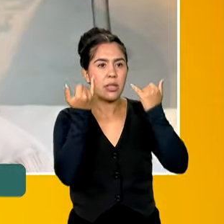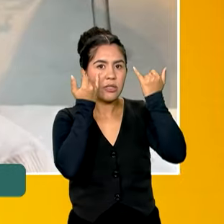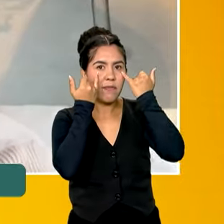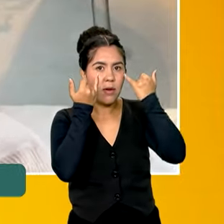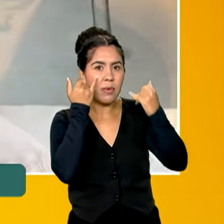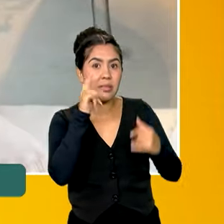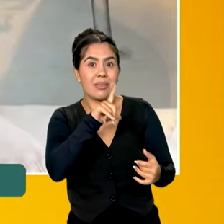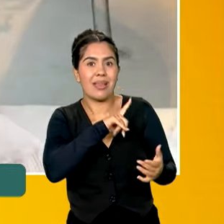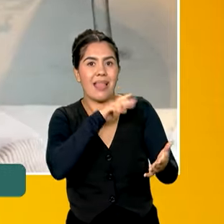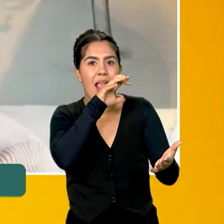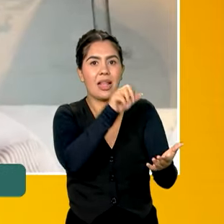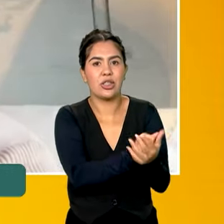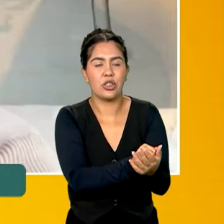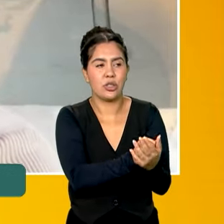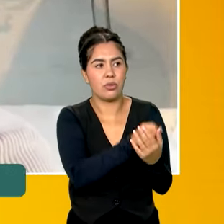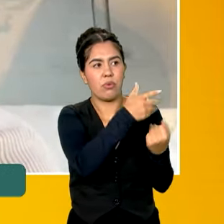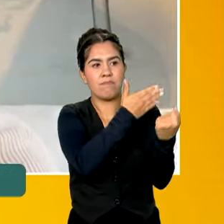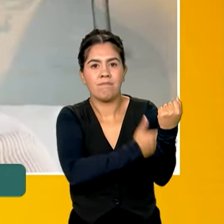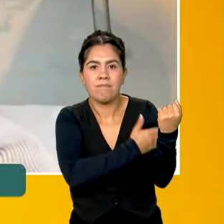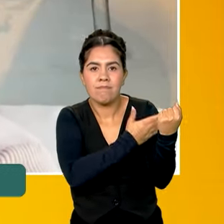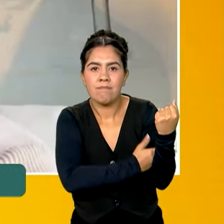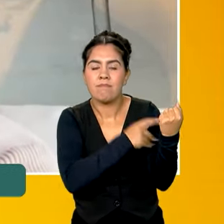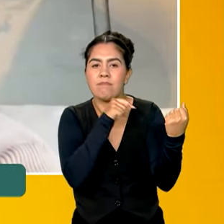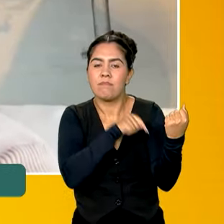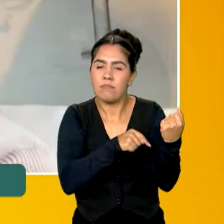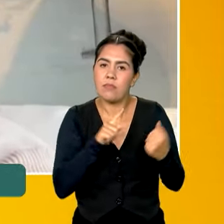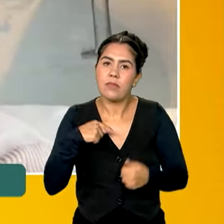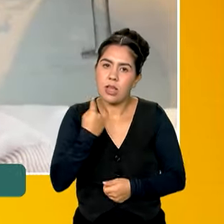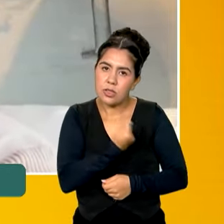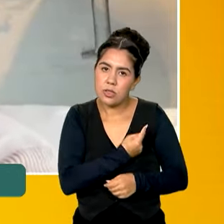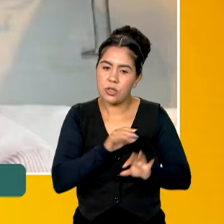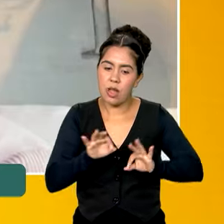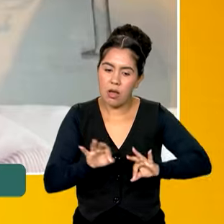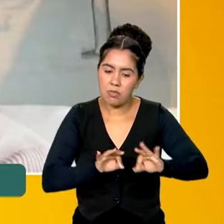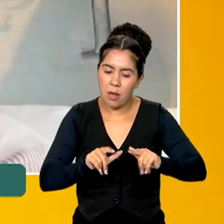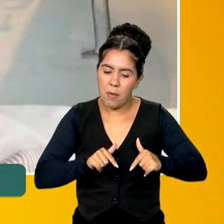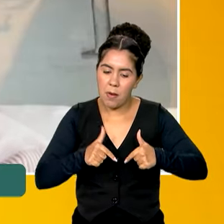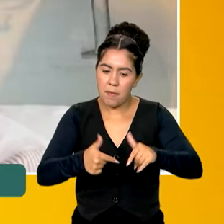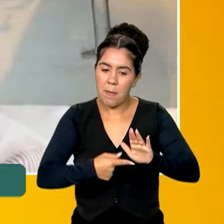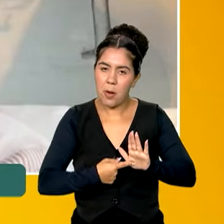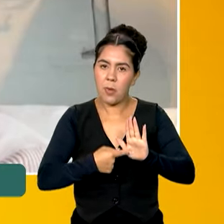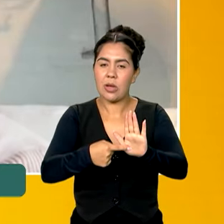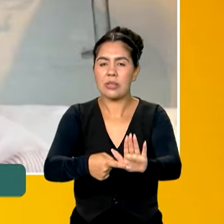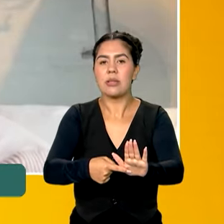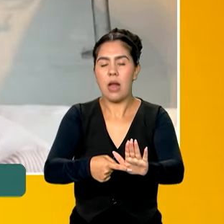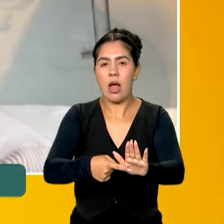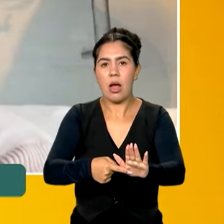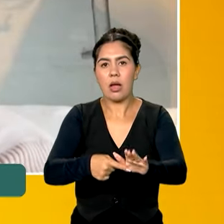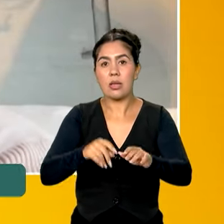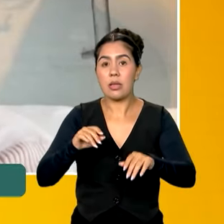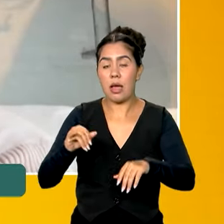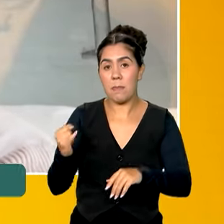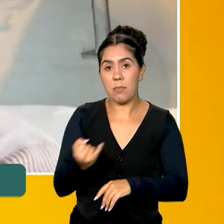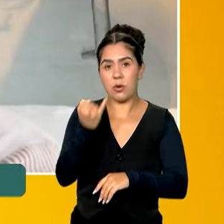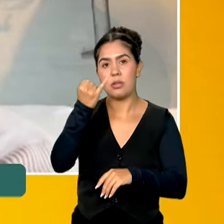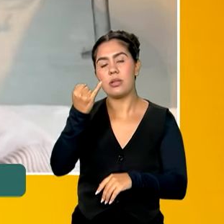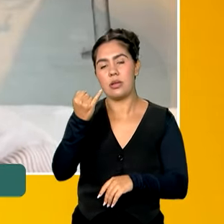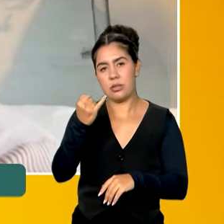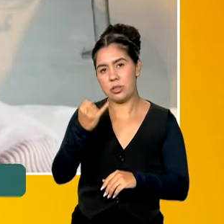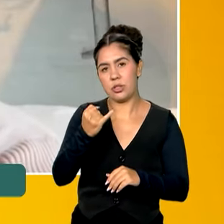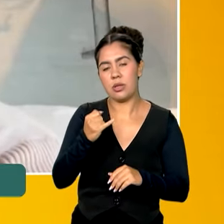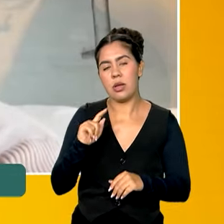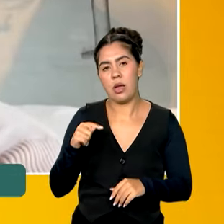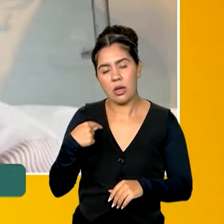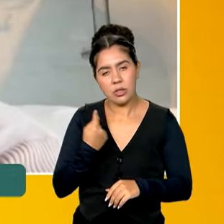Então, a gente tem feito um trabalho de demonstrar a importância estratégica desses documentos, dessas ações de